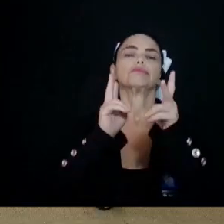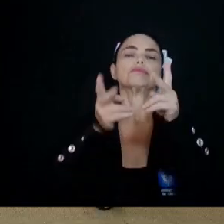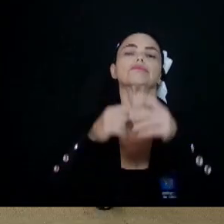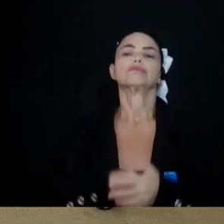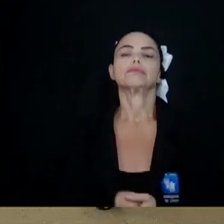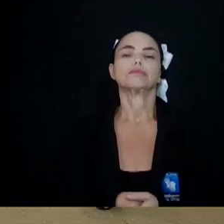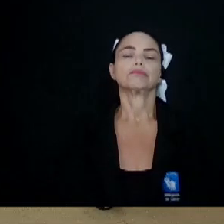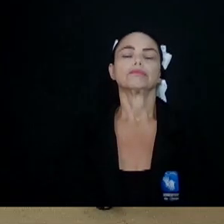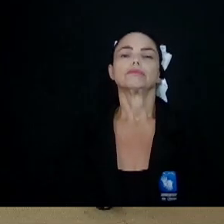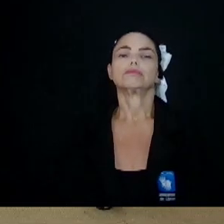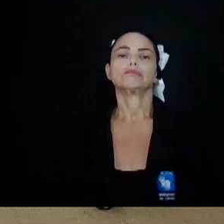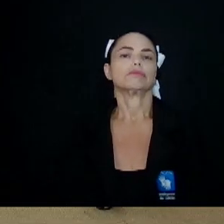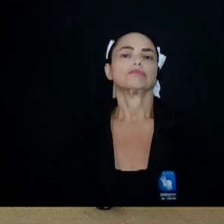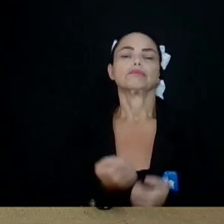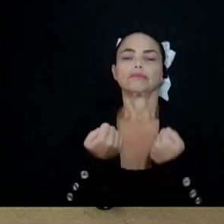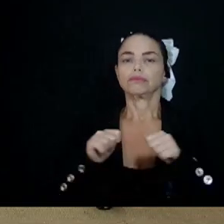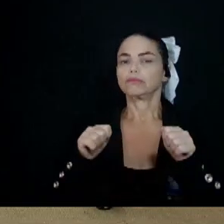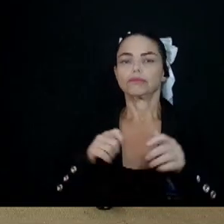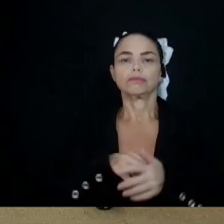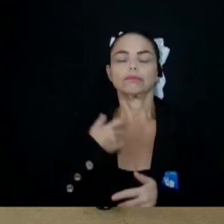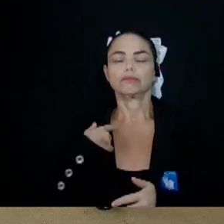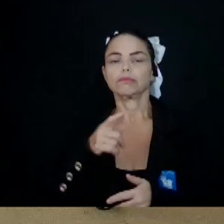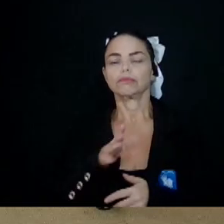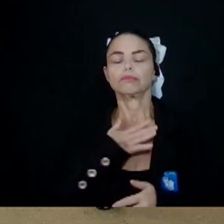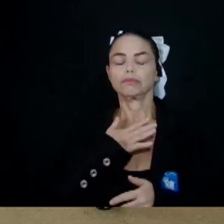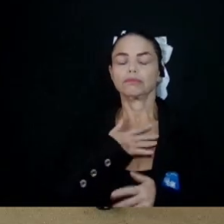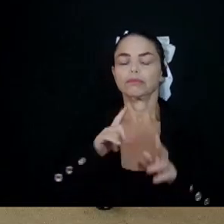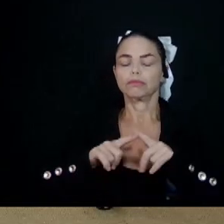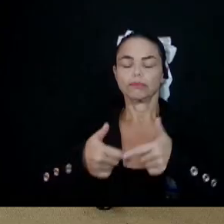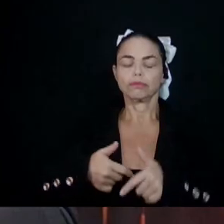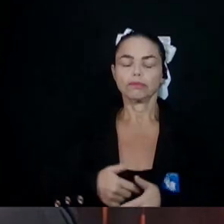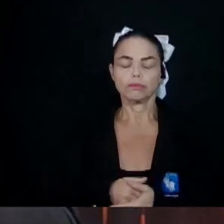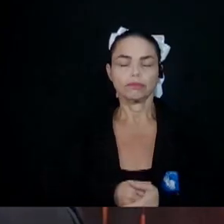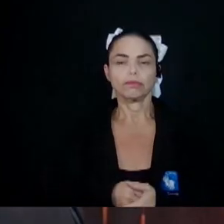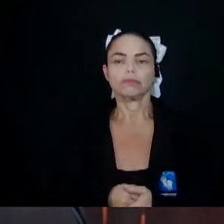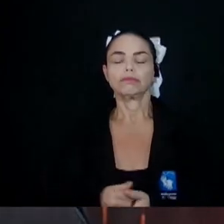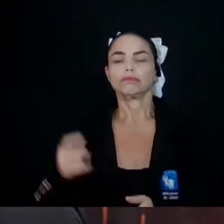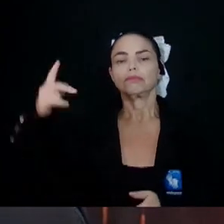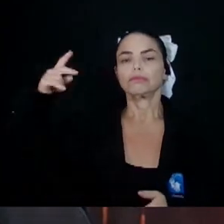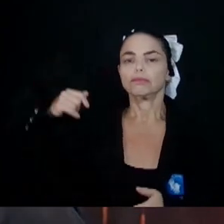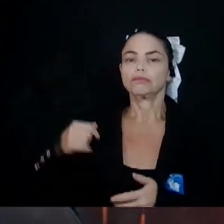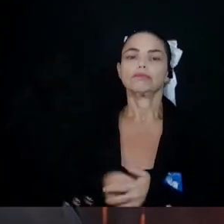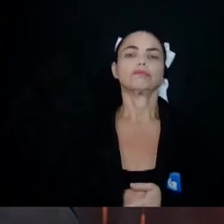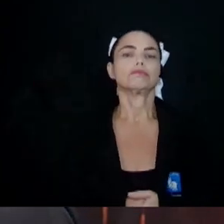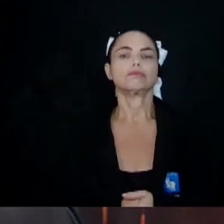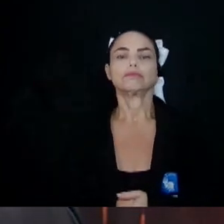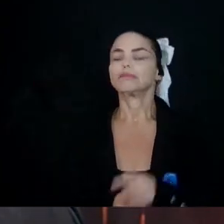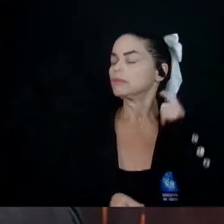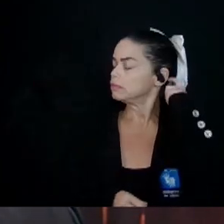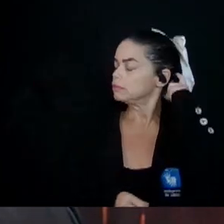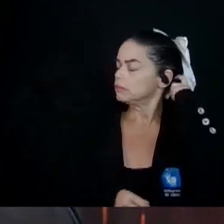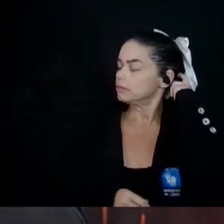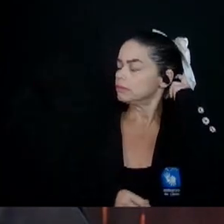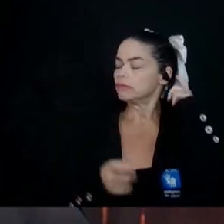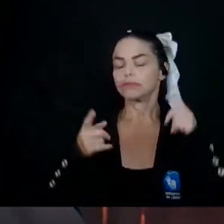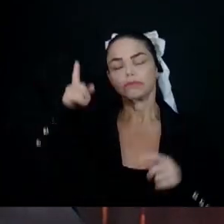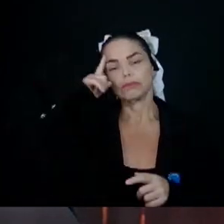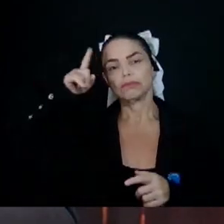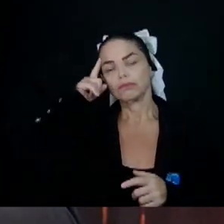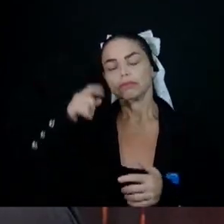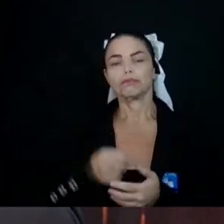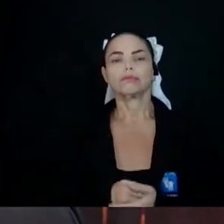doutor? Até para mim, que atuo já há tanto tempo com essa parte digital, cada dia, né, eu sou pego